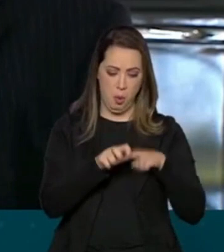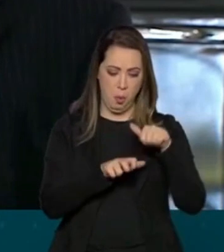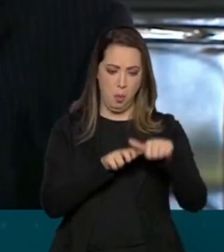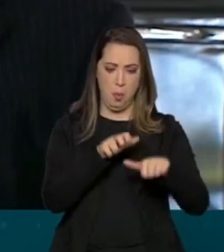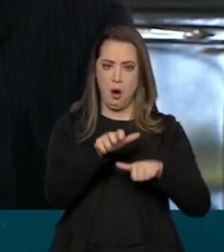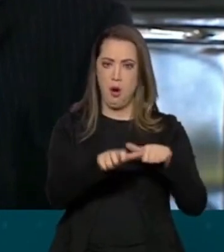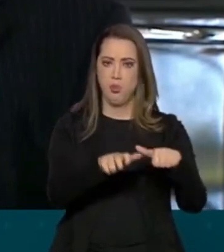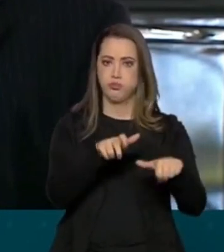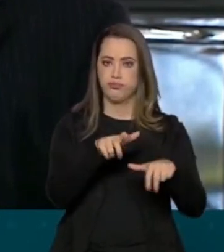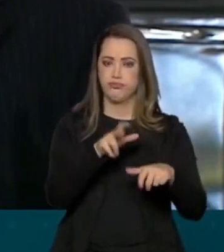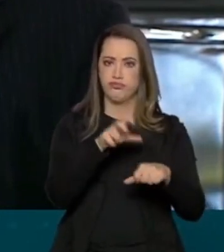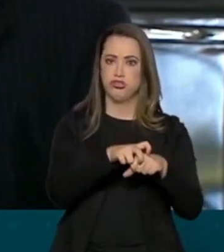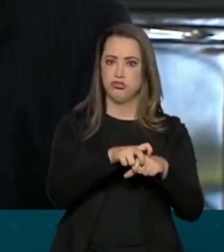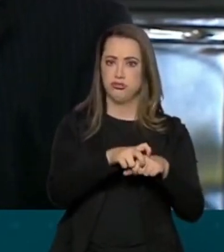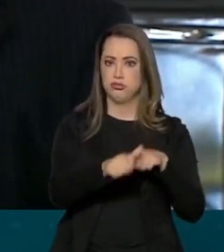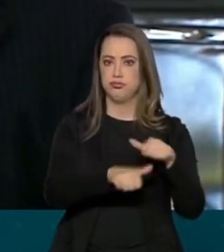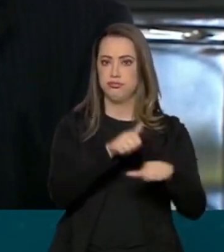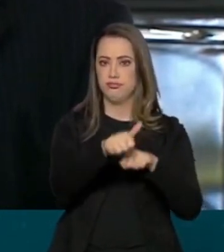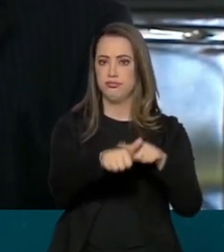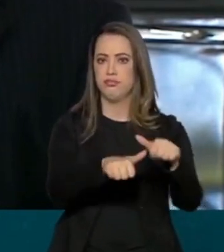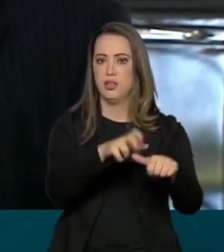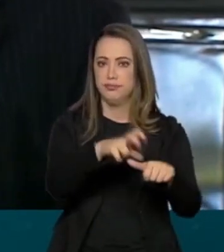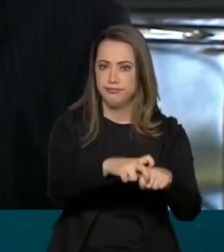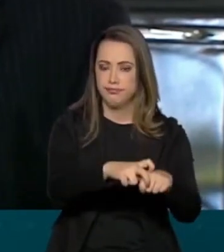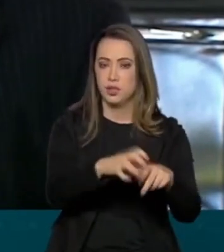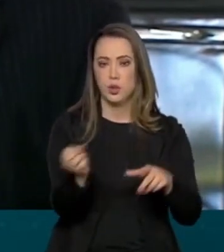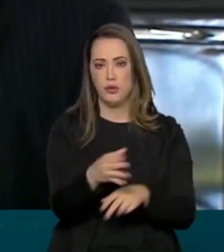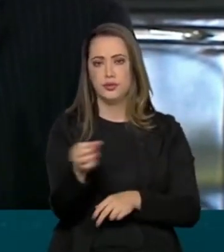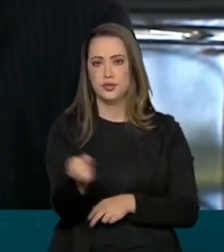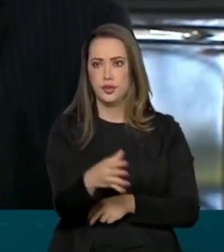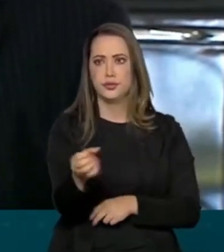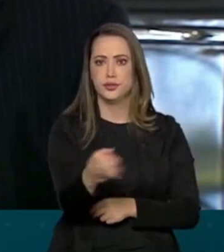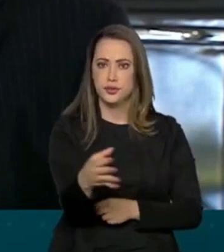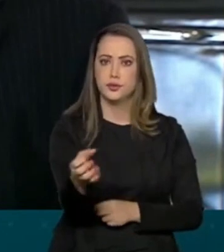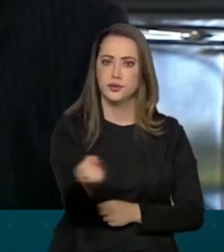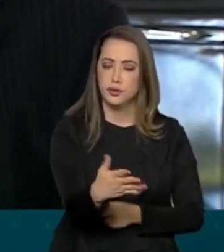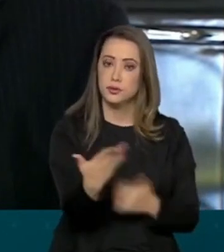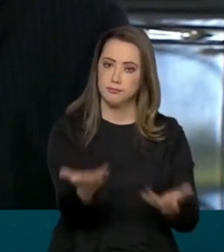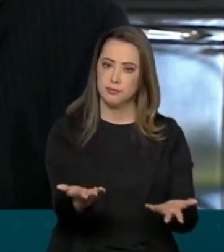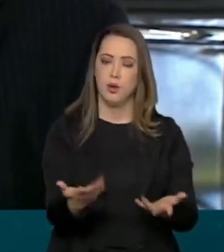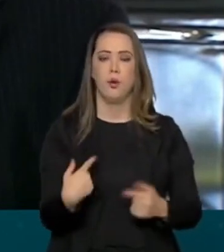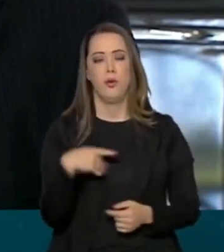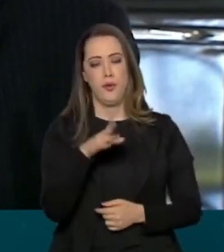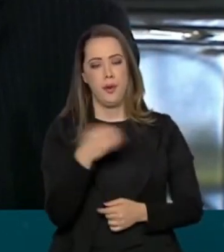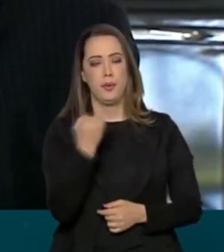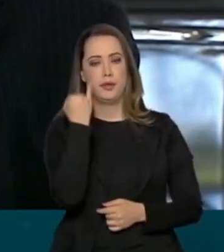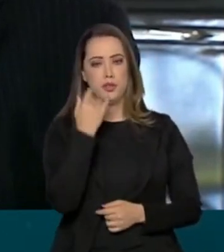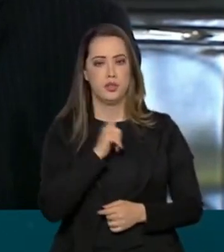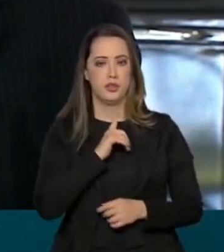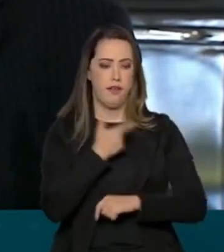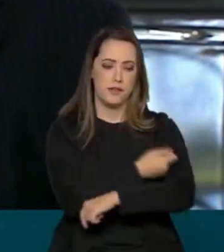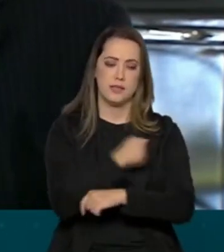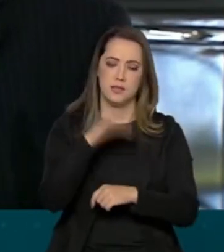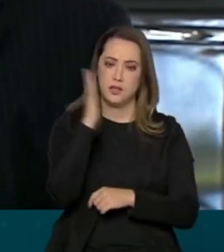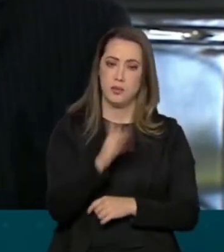completo da vacina, a gente pode adaptar isso, né, com a nossa tecnologia. Segundo, porque fica mais barato. Terceiro,